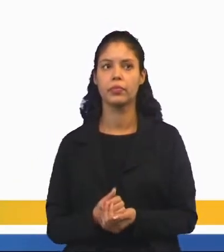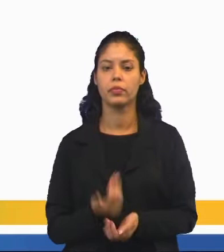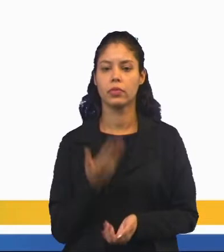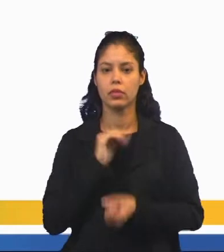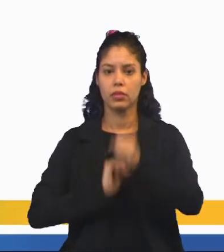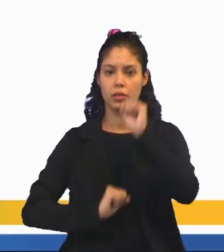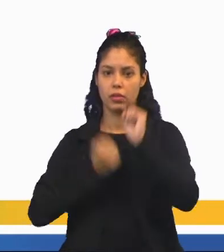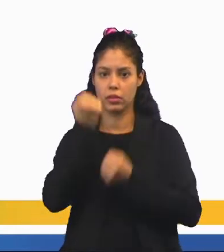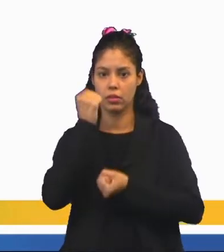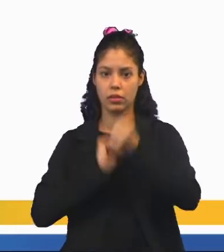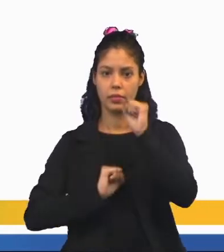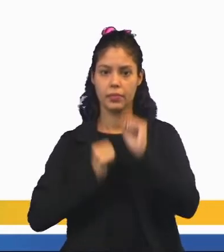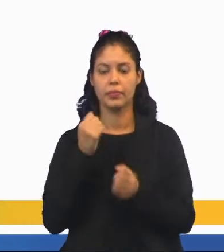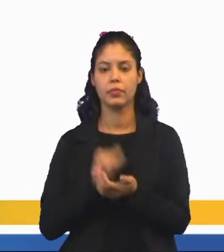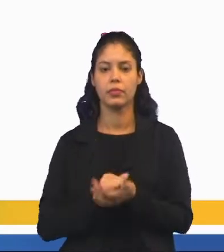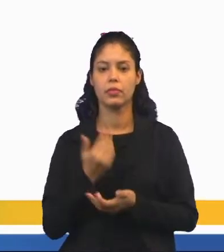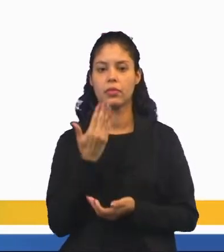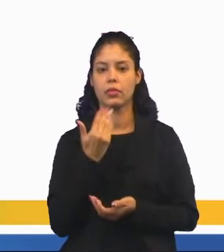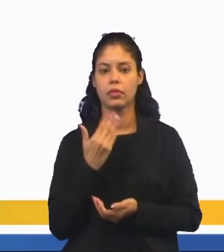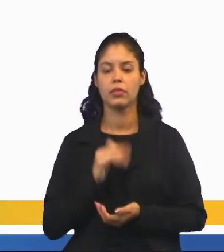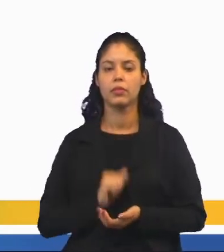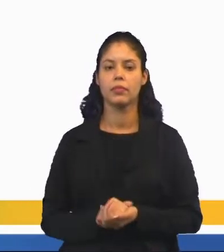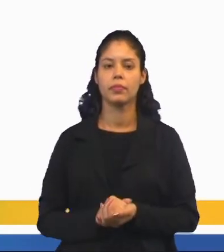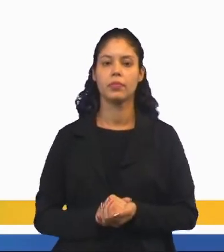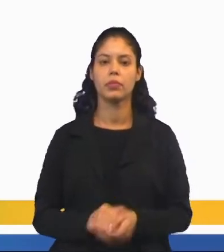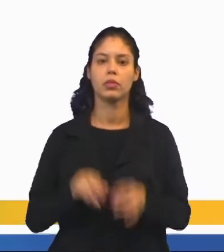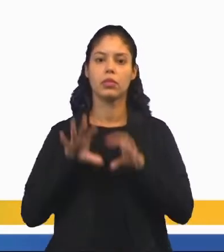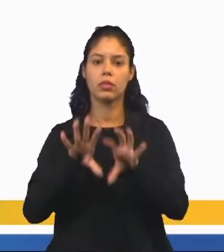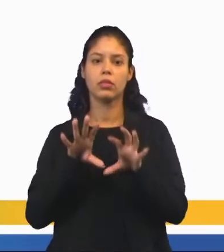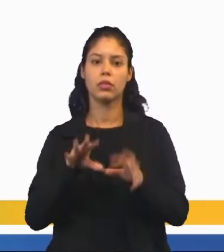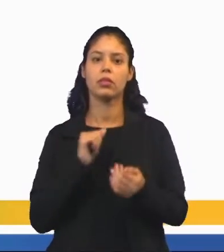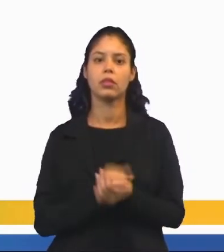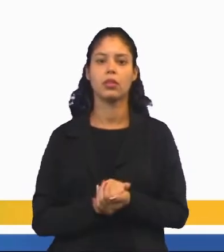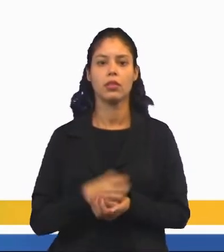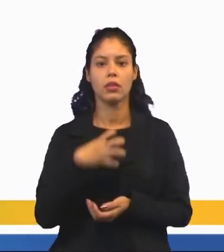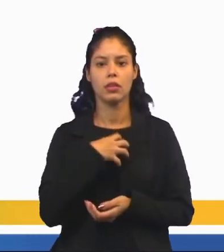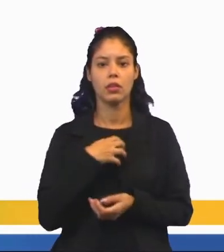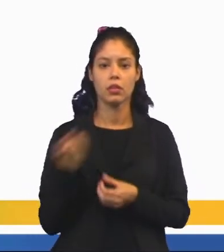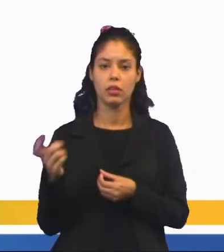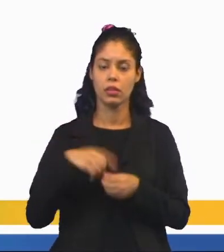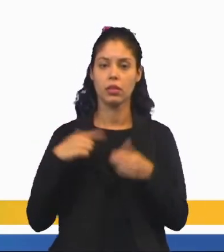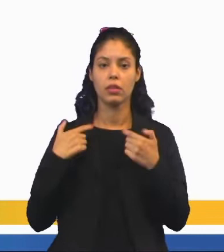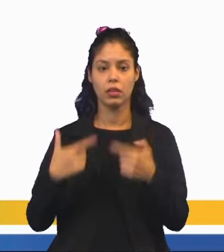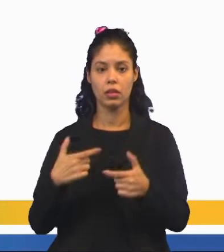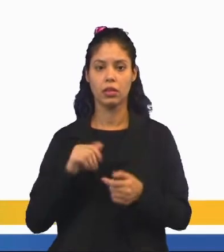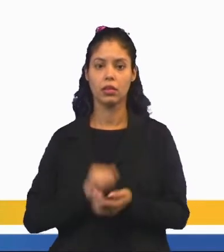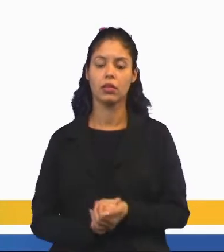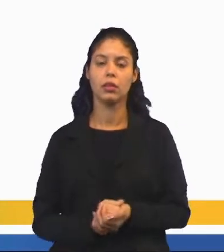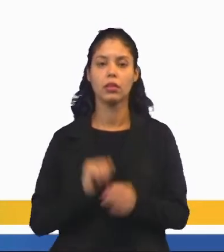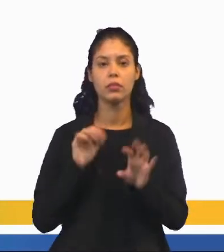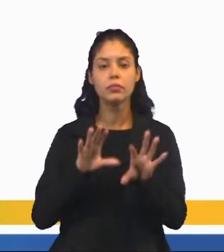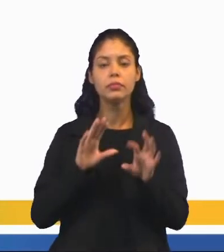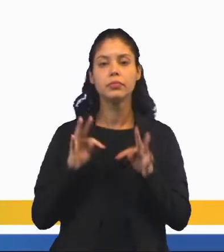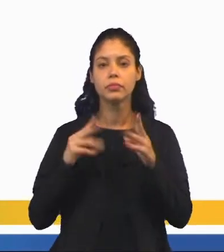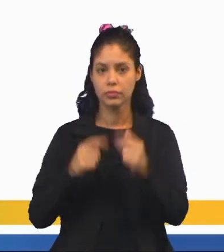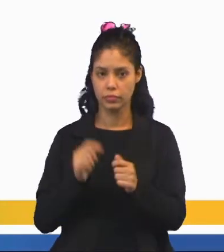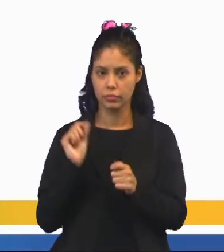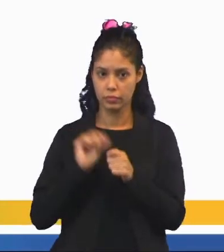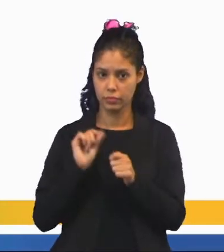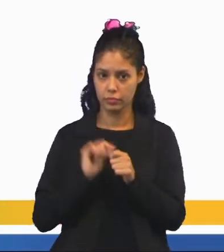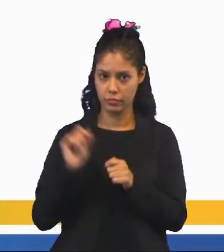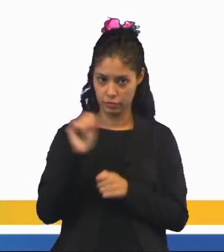reaproveitado para alimentos, a industrialização que nesse momento estava voltando para a guerra. Então, tudo